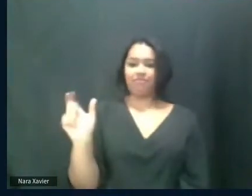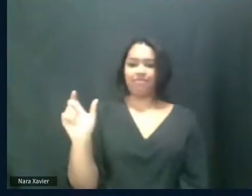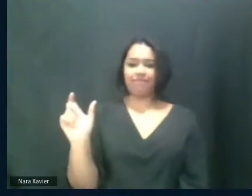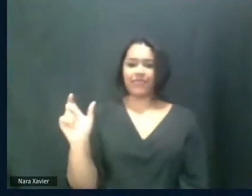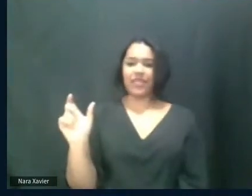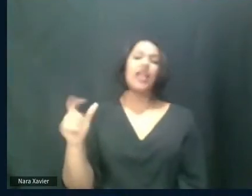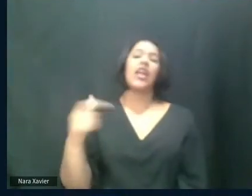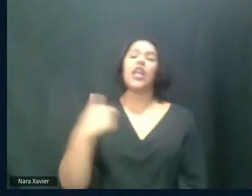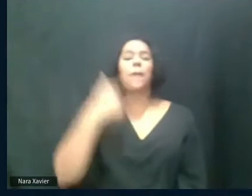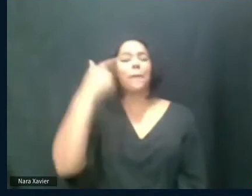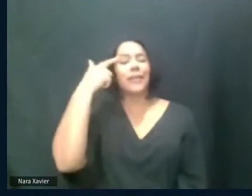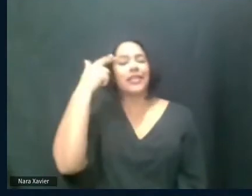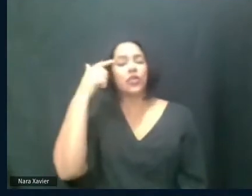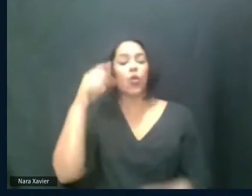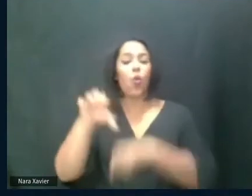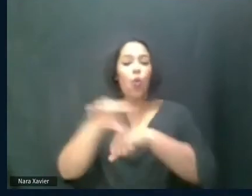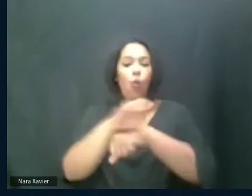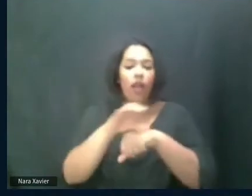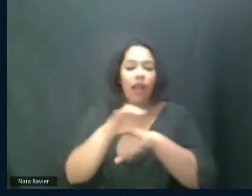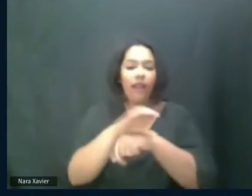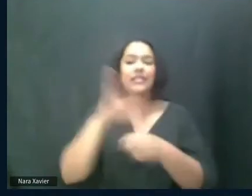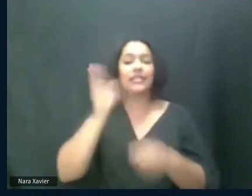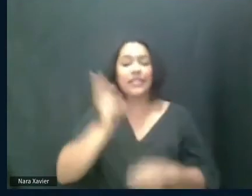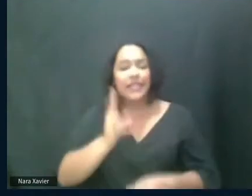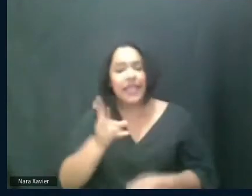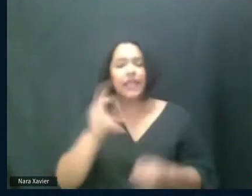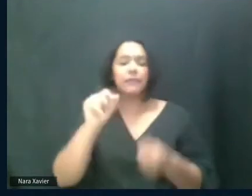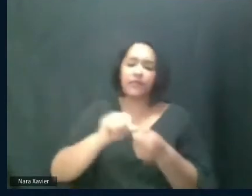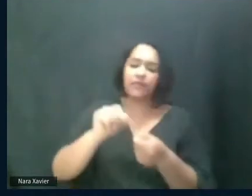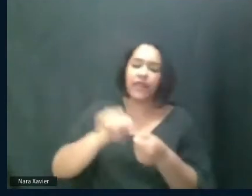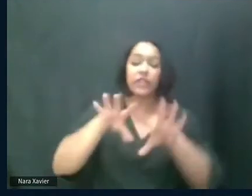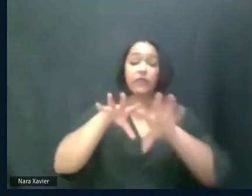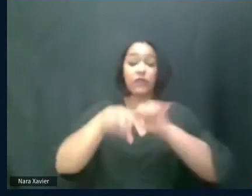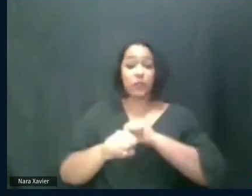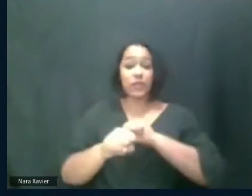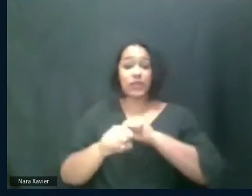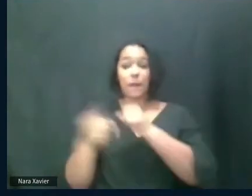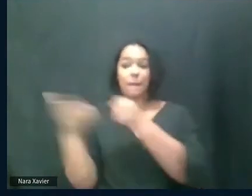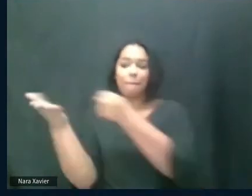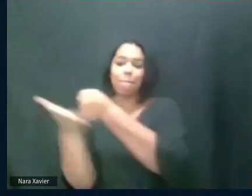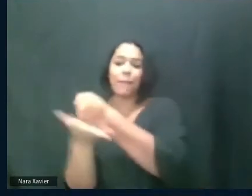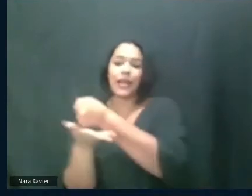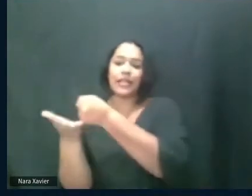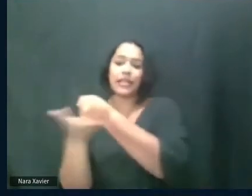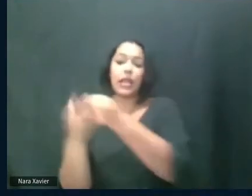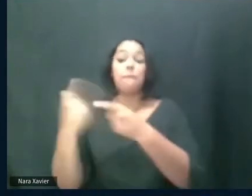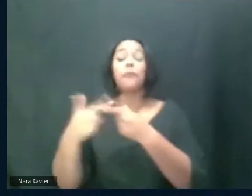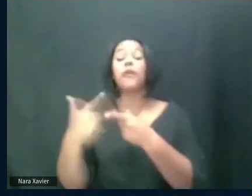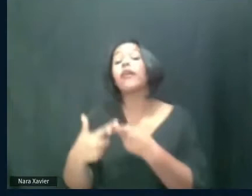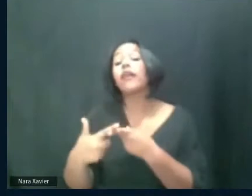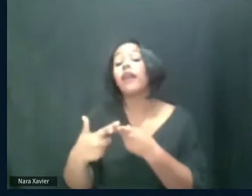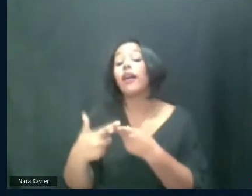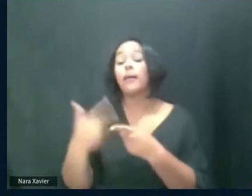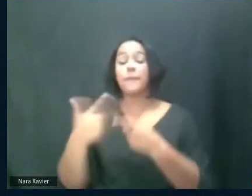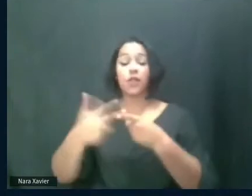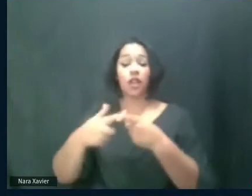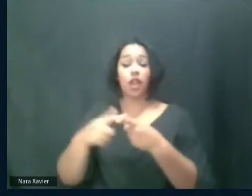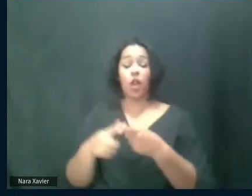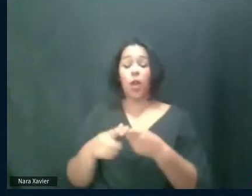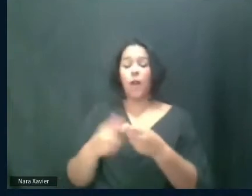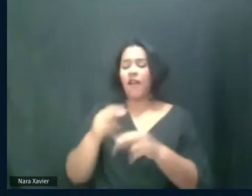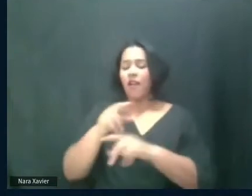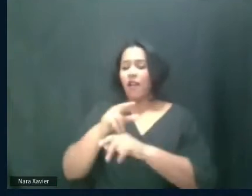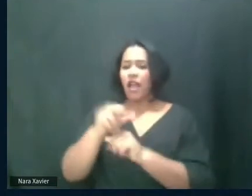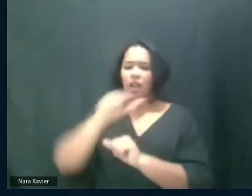fazendo formação básica o tempo inteiro. Porque a rotatividade de profissionais que existe hoje